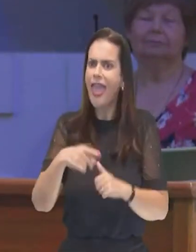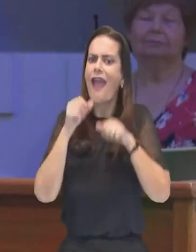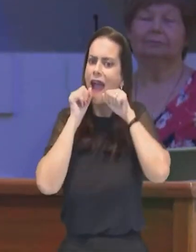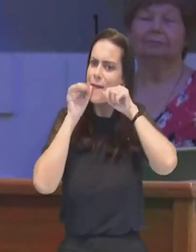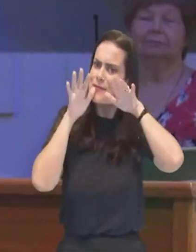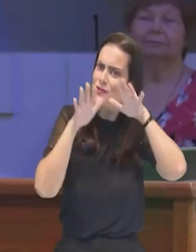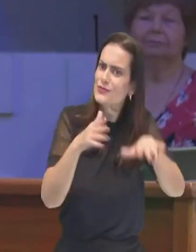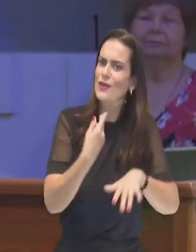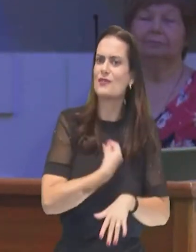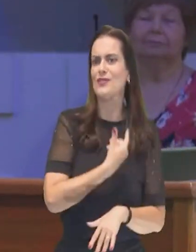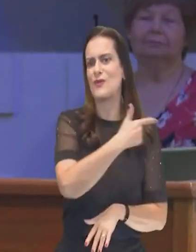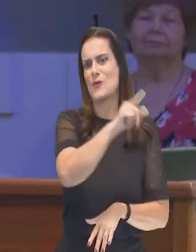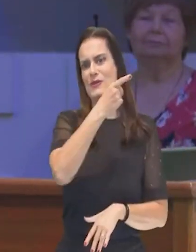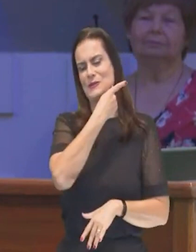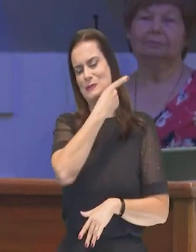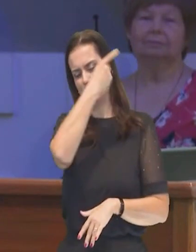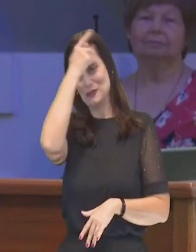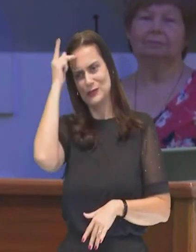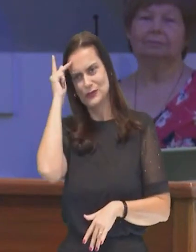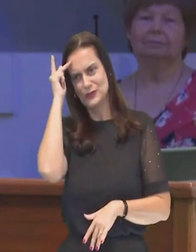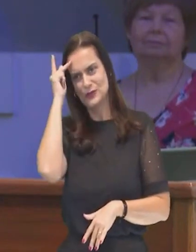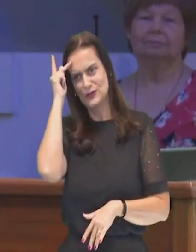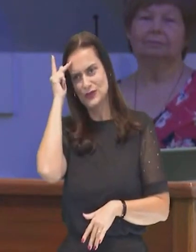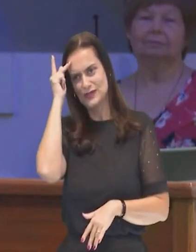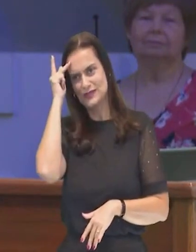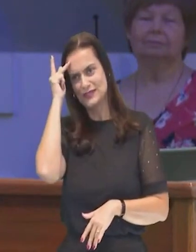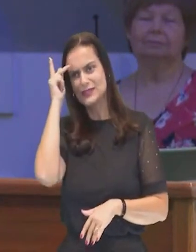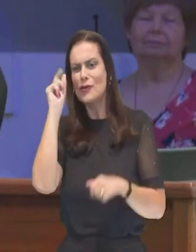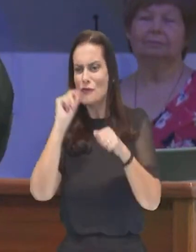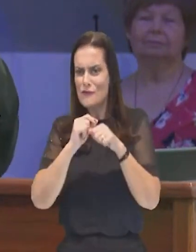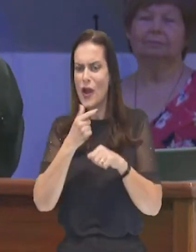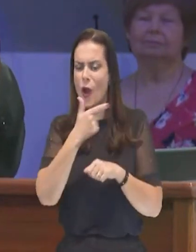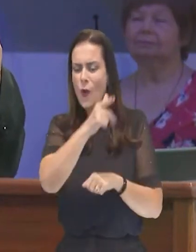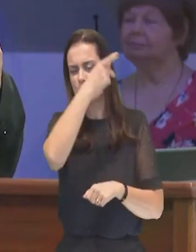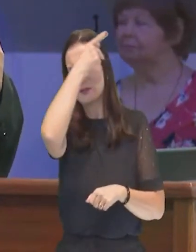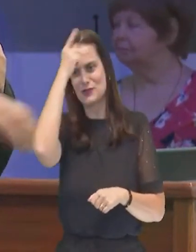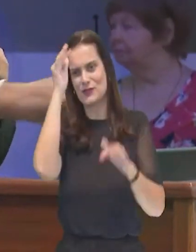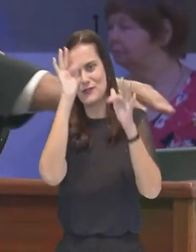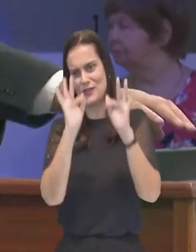meu irmão. Então faça isso, faça uma pessoa feliz. E por